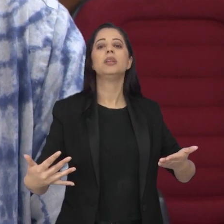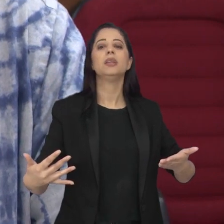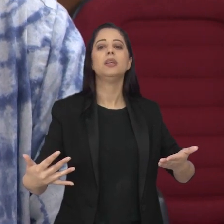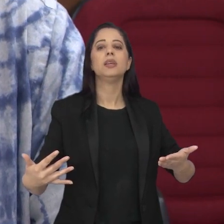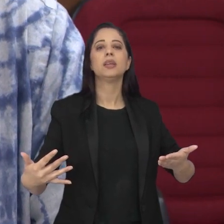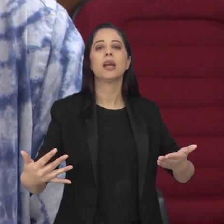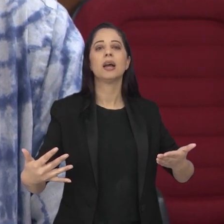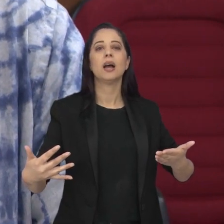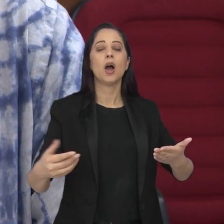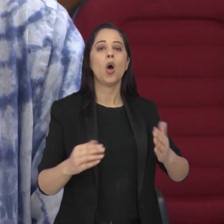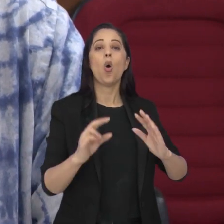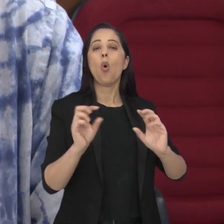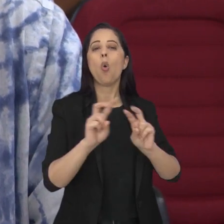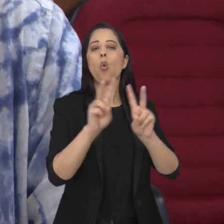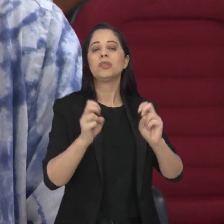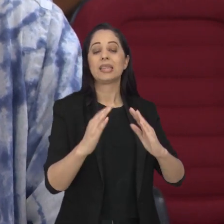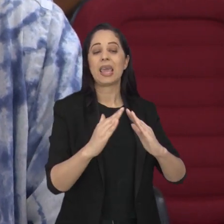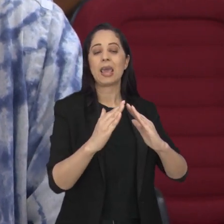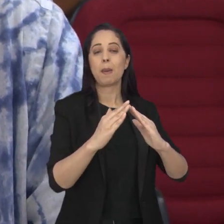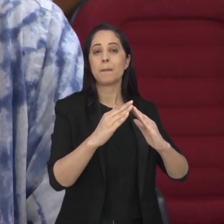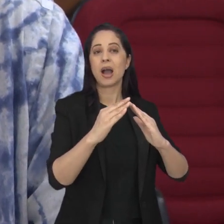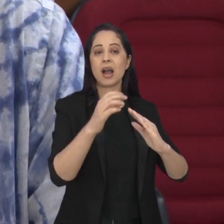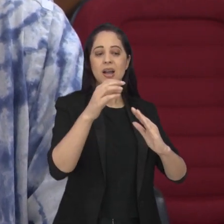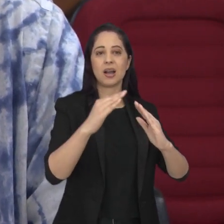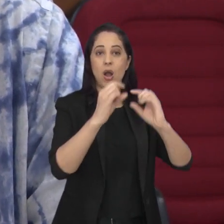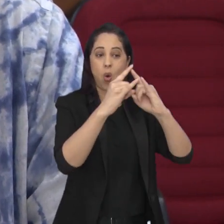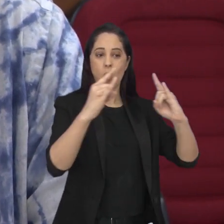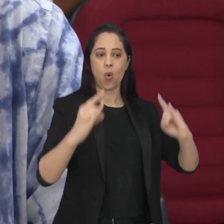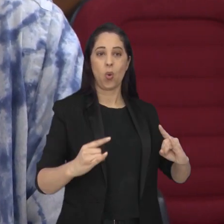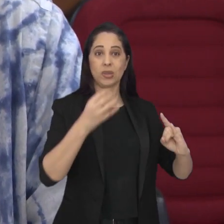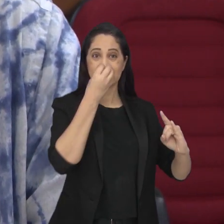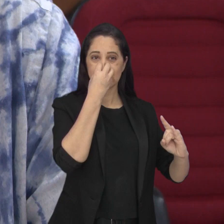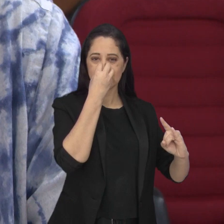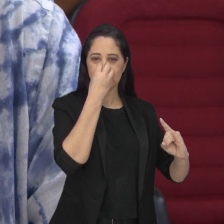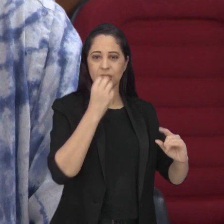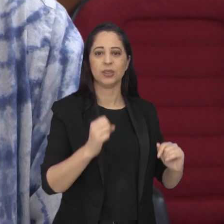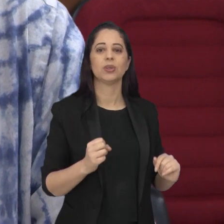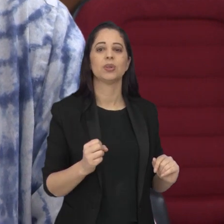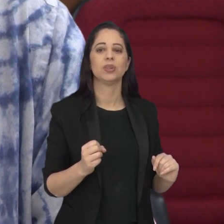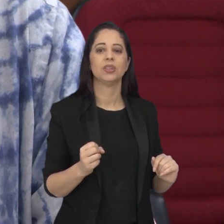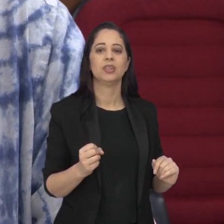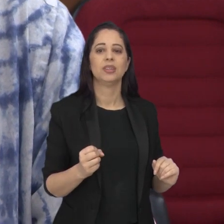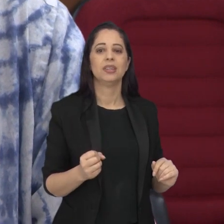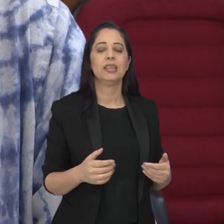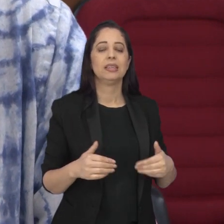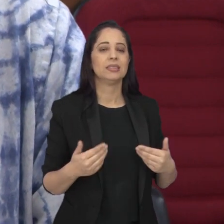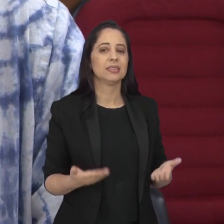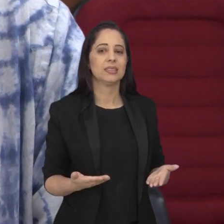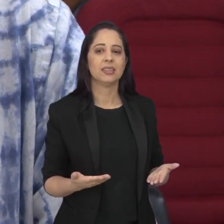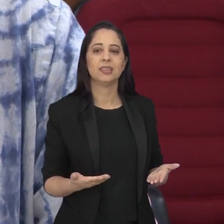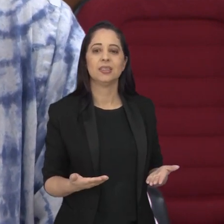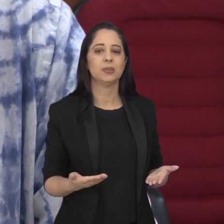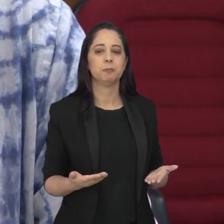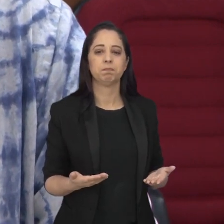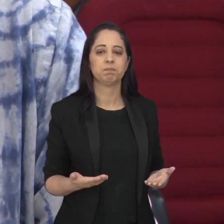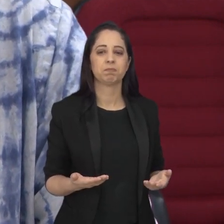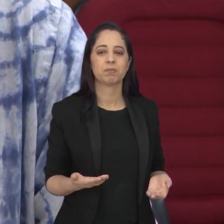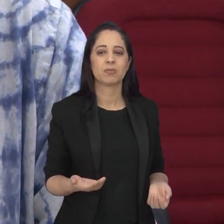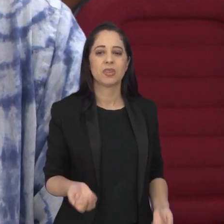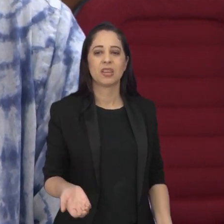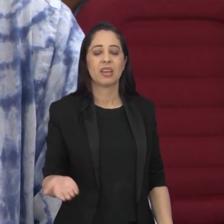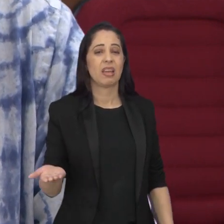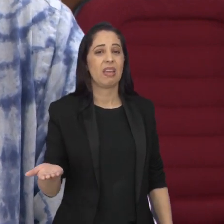que os circos ficavam aqui na Praça Afonso Pena ou na Cônego Lima. E